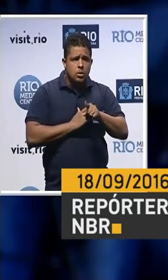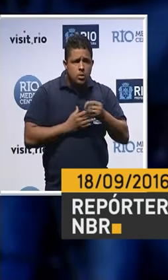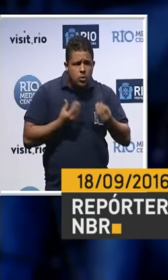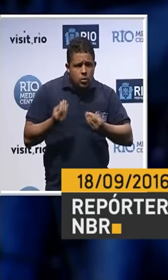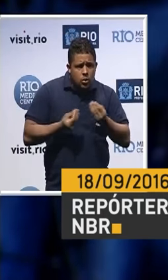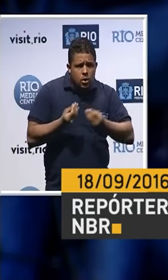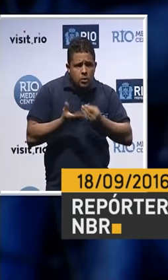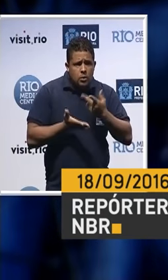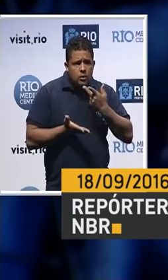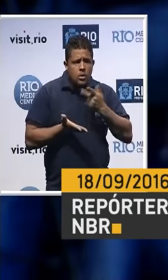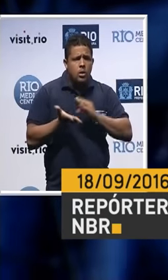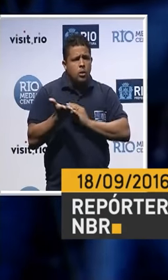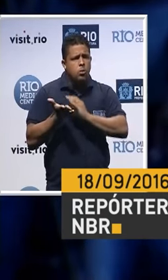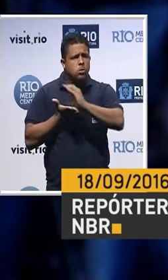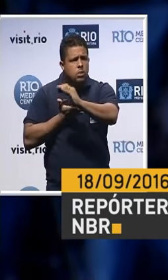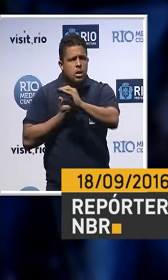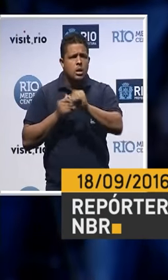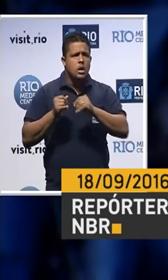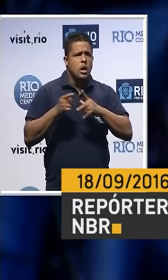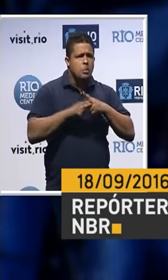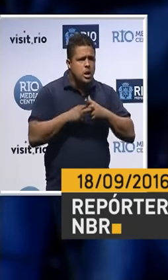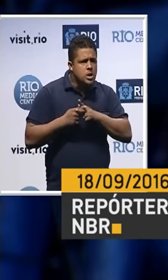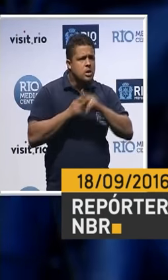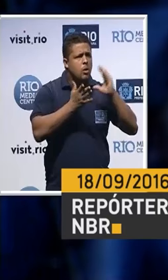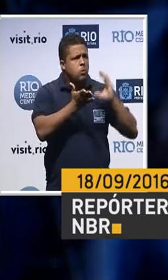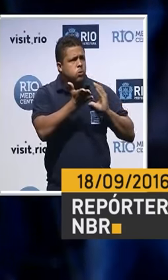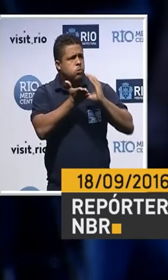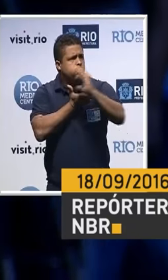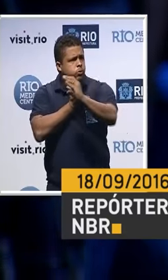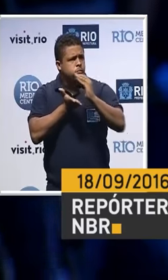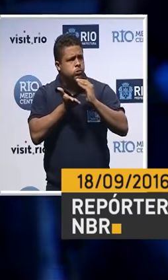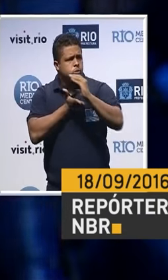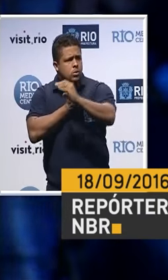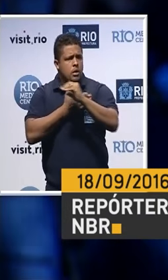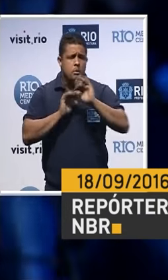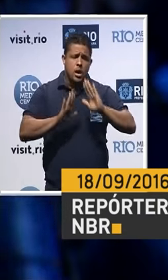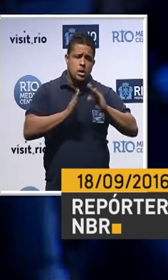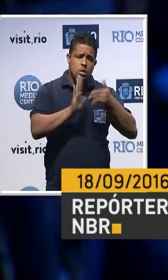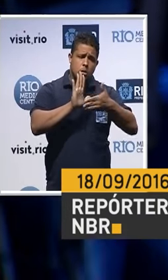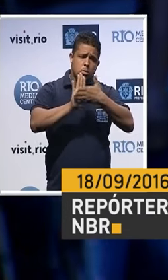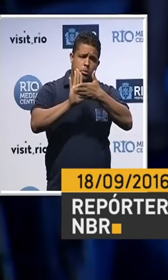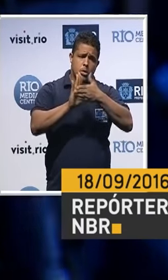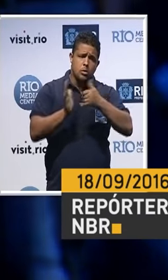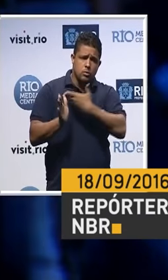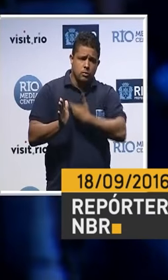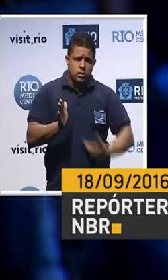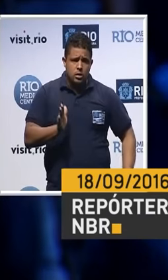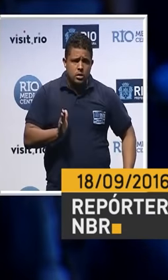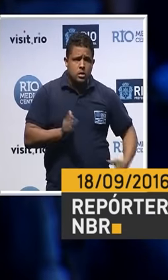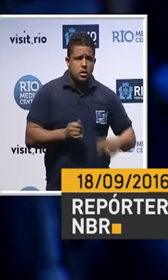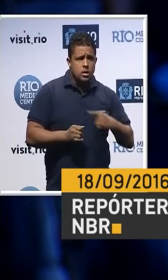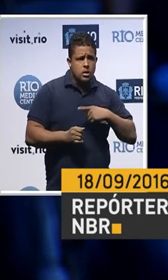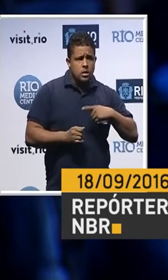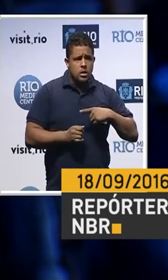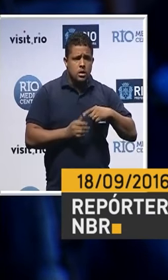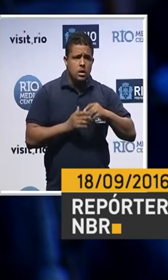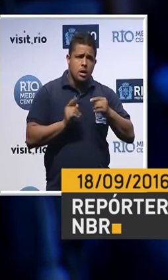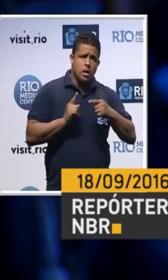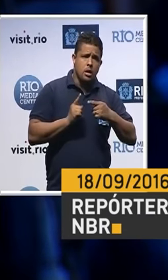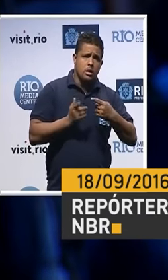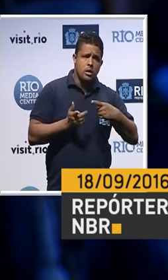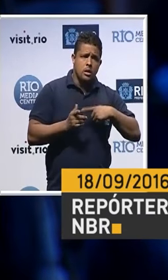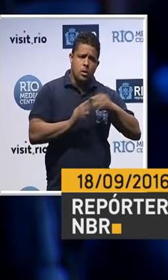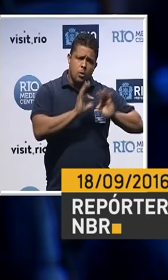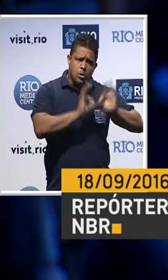O senhor falou das manutenções e do investimento, mas a proposta do governo prevê uma redução de cerca de metade